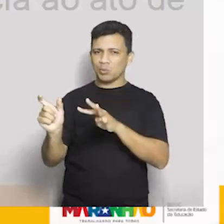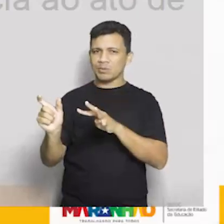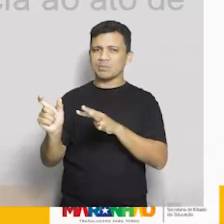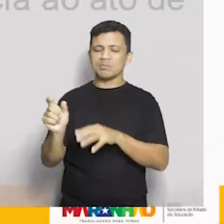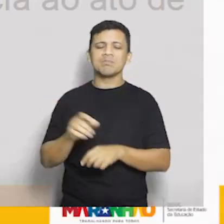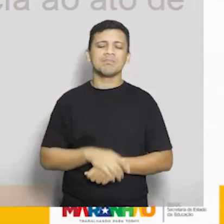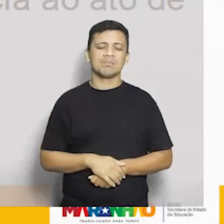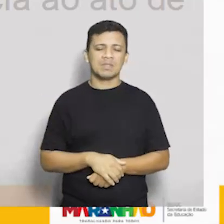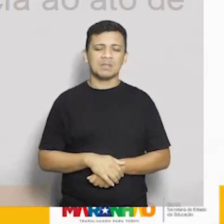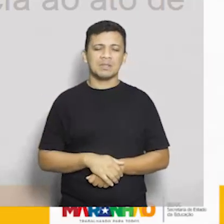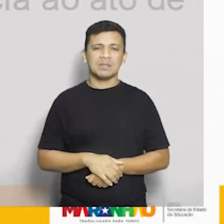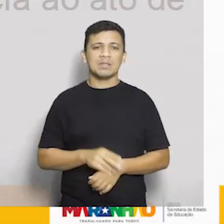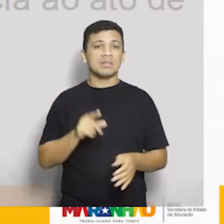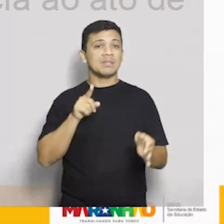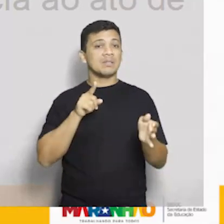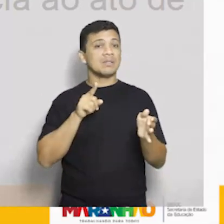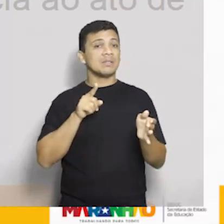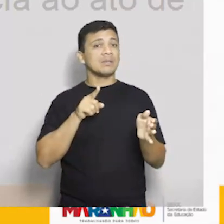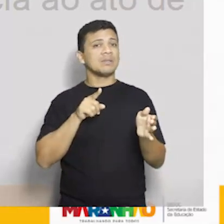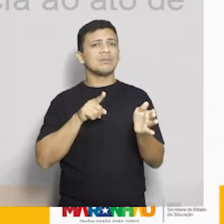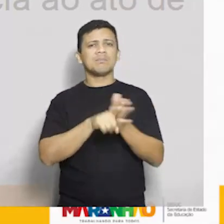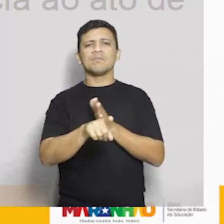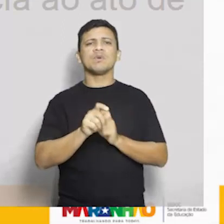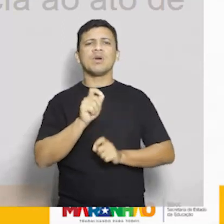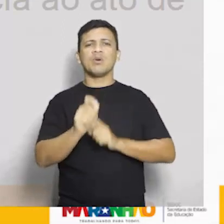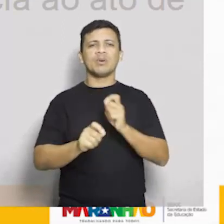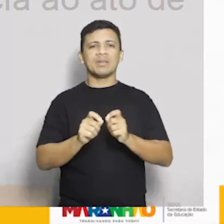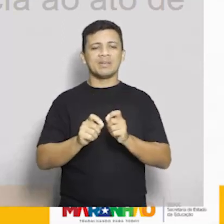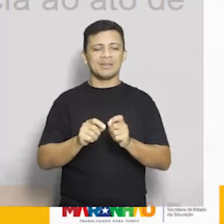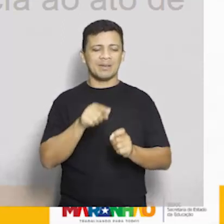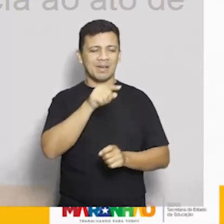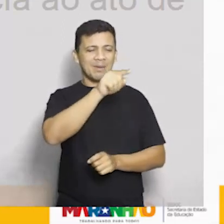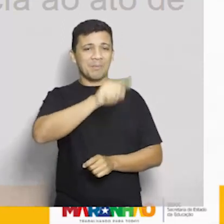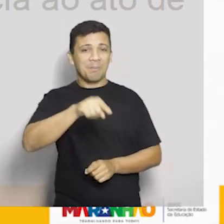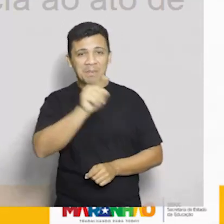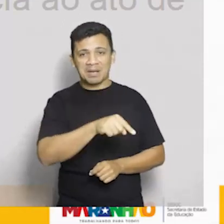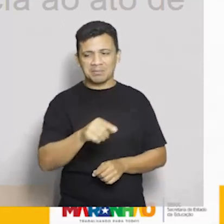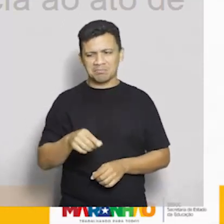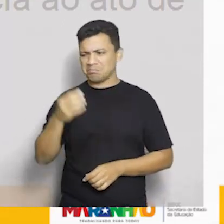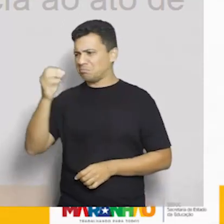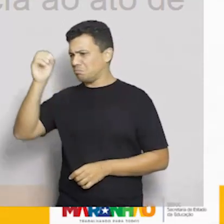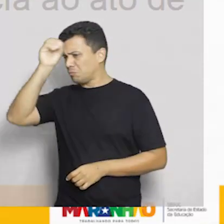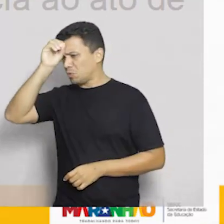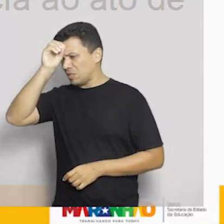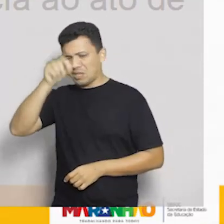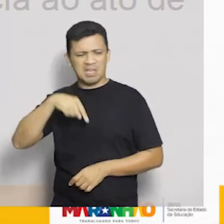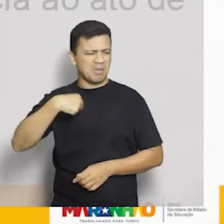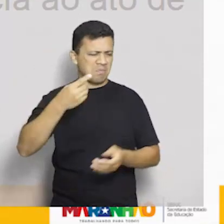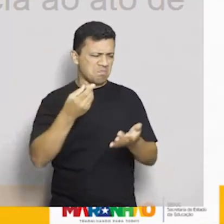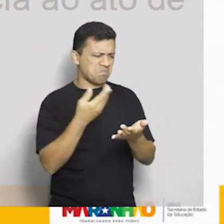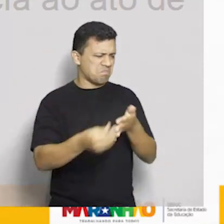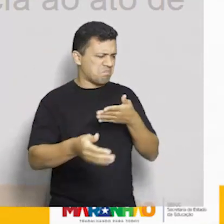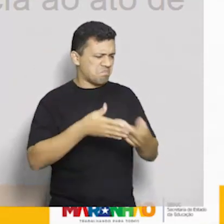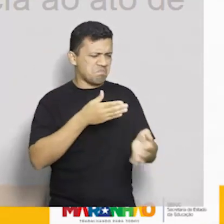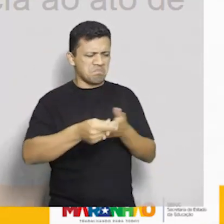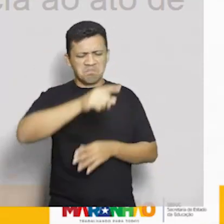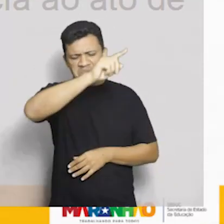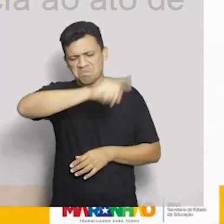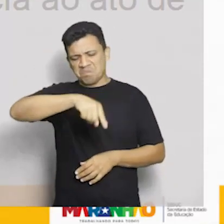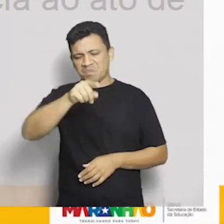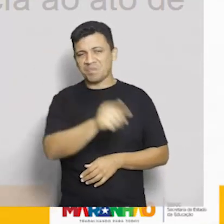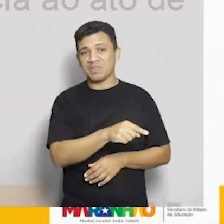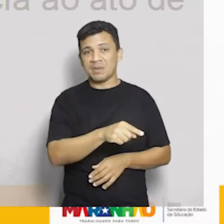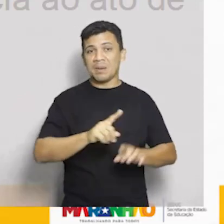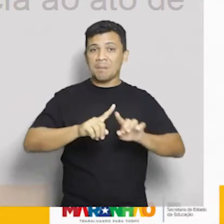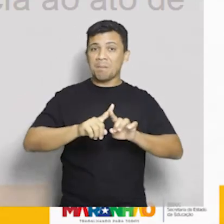bom? A gente tem sempre muito a ideia do chute, né? Eu não sei, então eu vou chutar. Agora, é importante que quando a gente faz